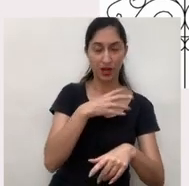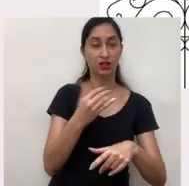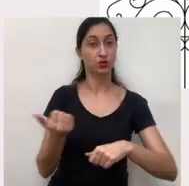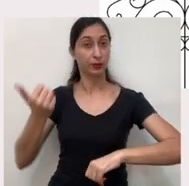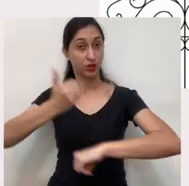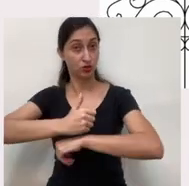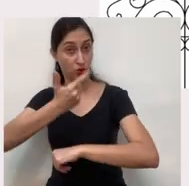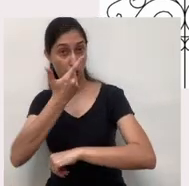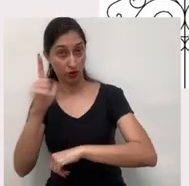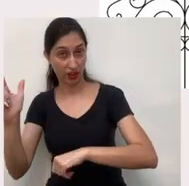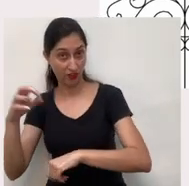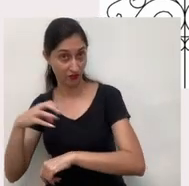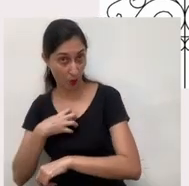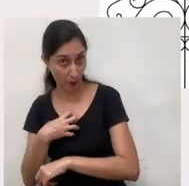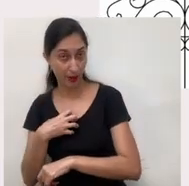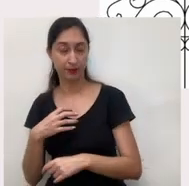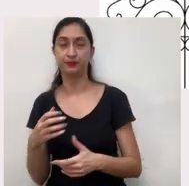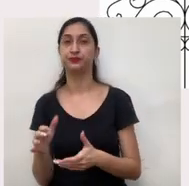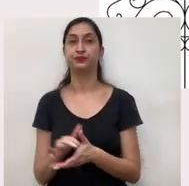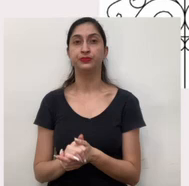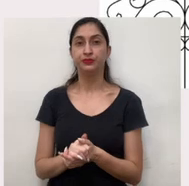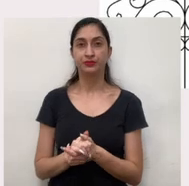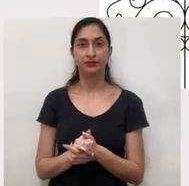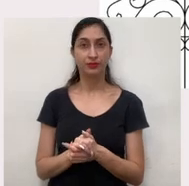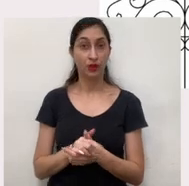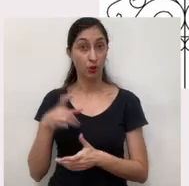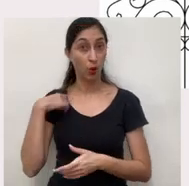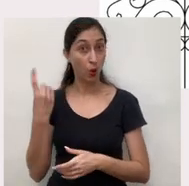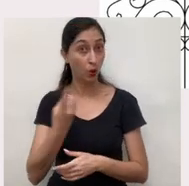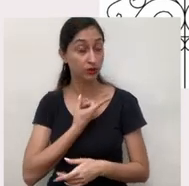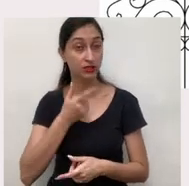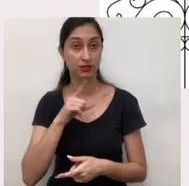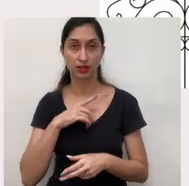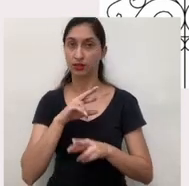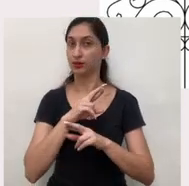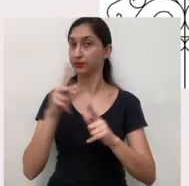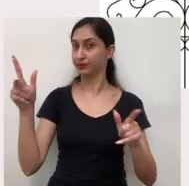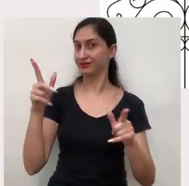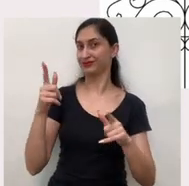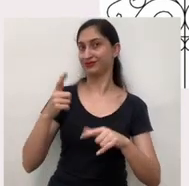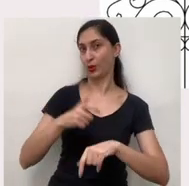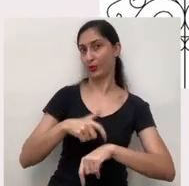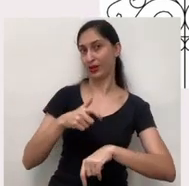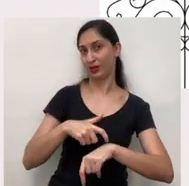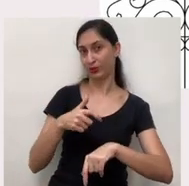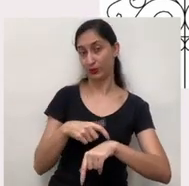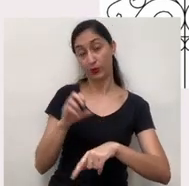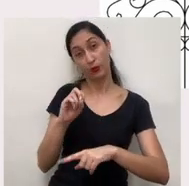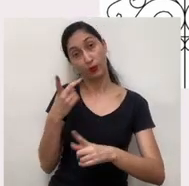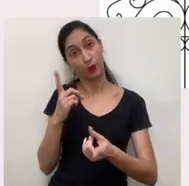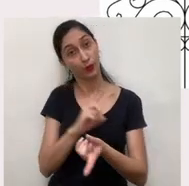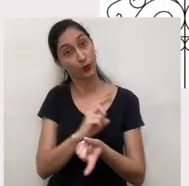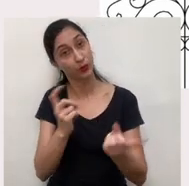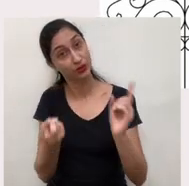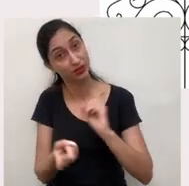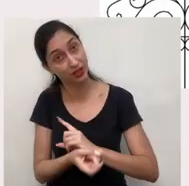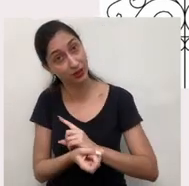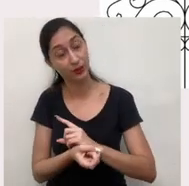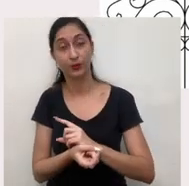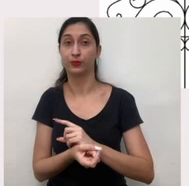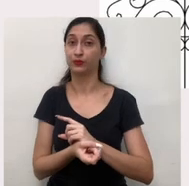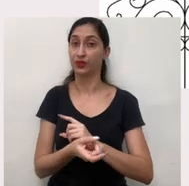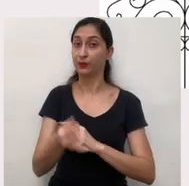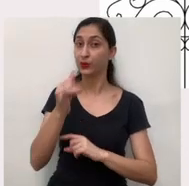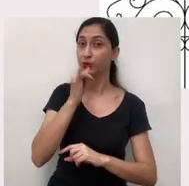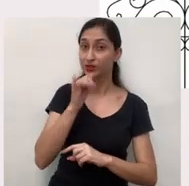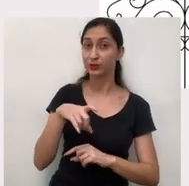né, a gente tem um outro cenário, assim, né? ou também em oposição a um cientificismo que